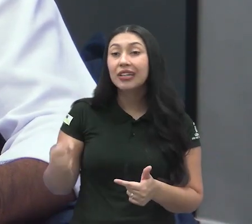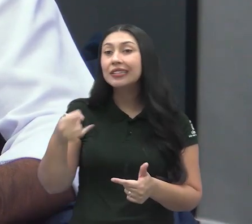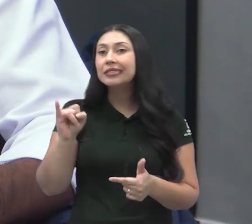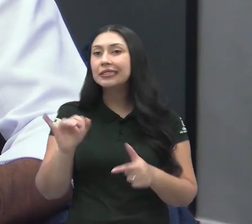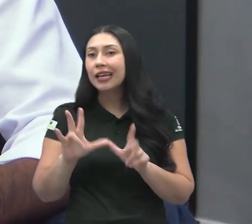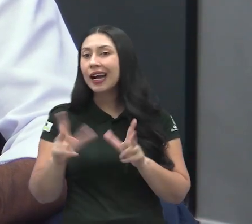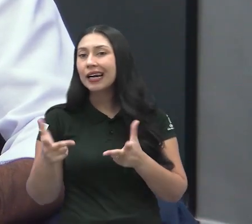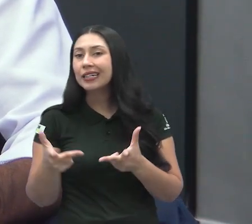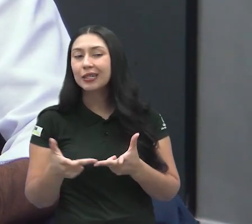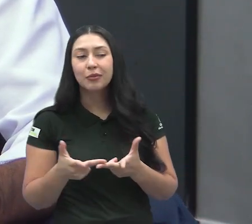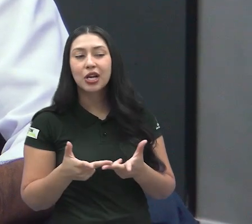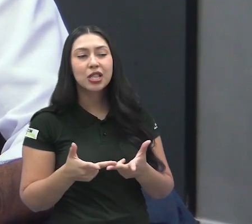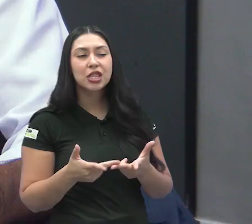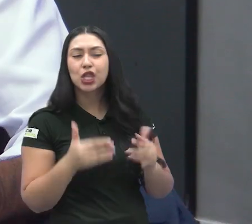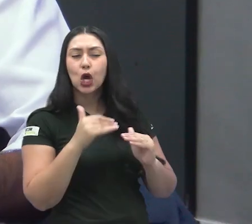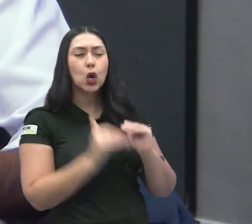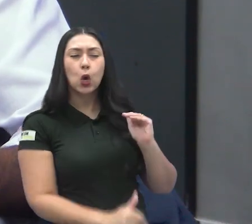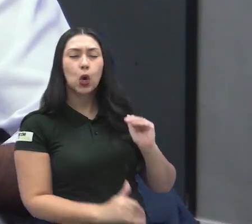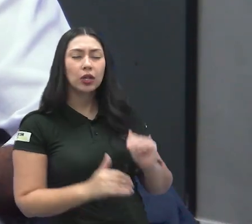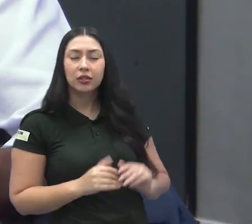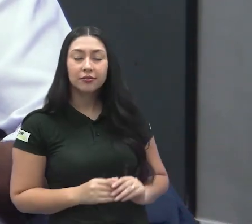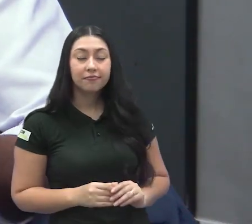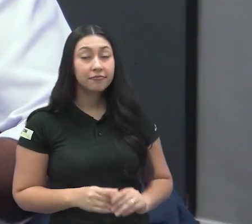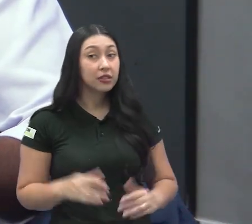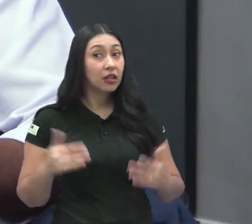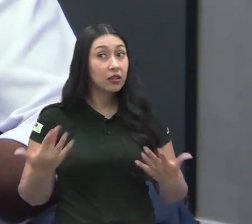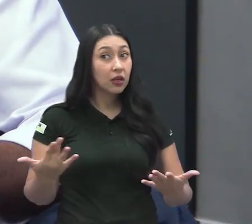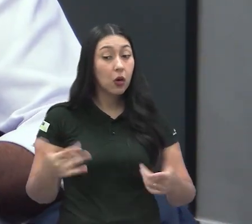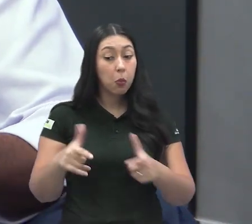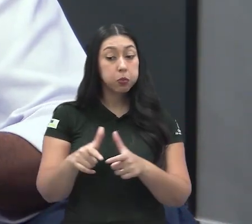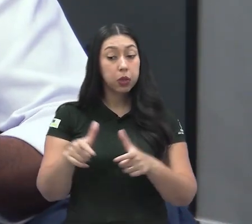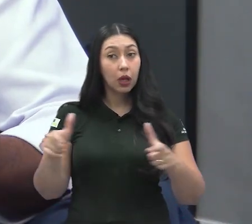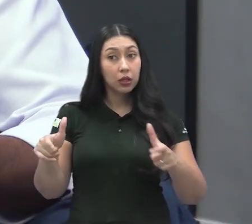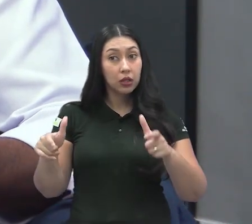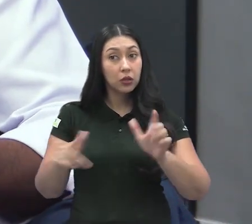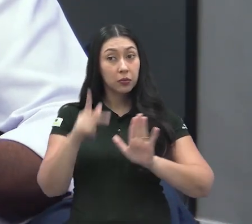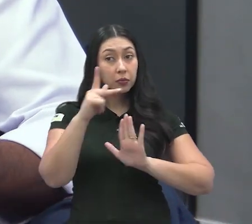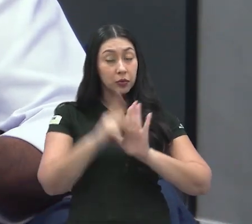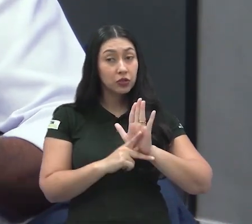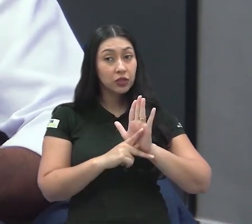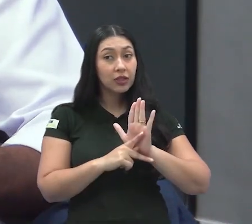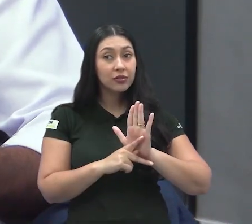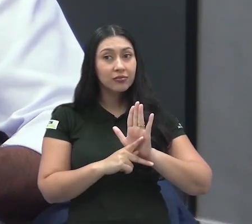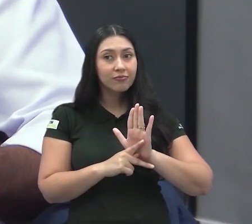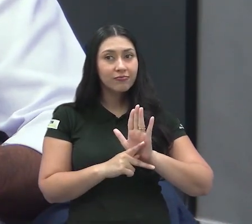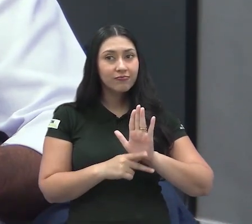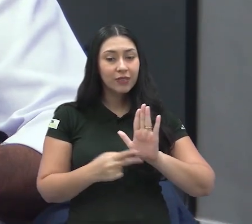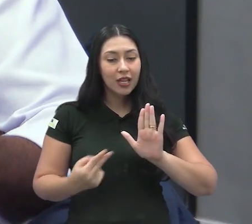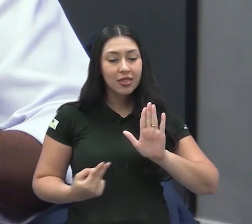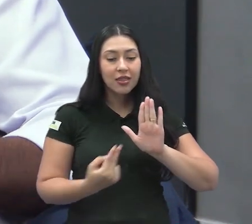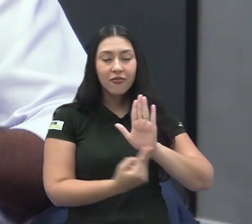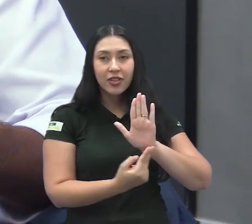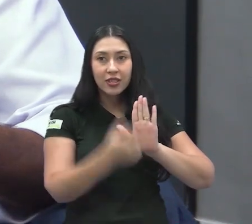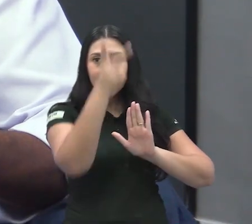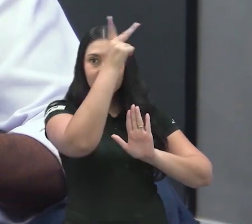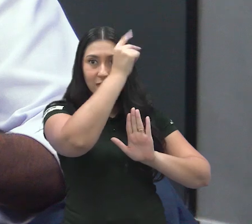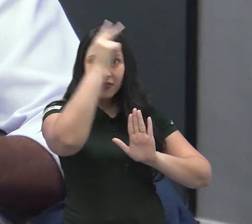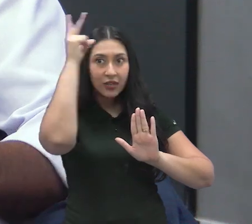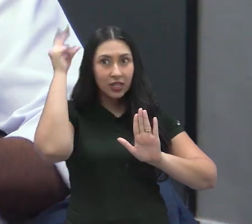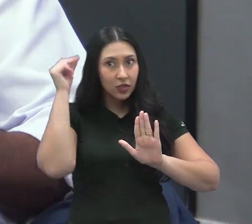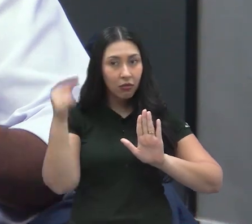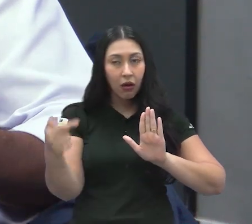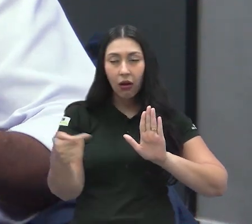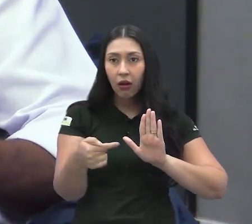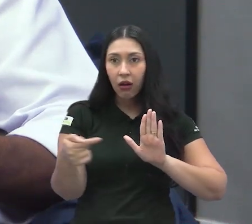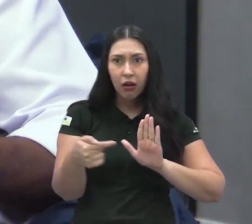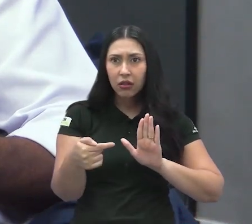dizer ok, tá? Então, a maioria dos projetos que a gente vota, ela é vinda do Executivo, porque ele que tem,